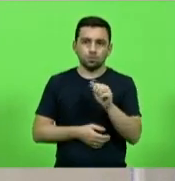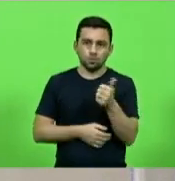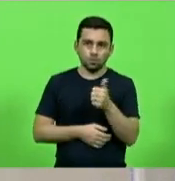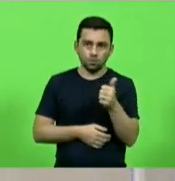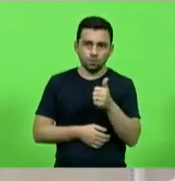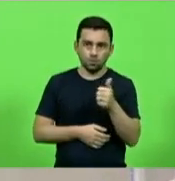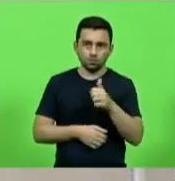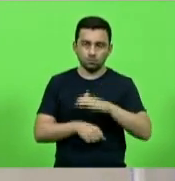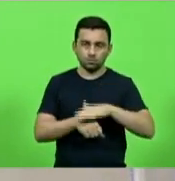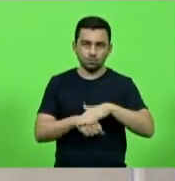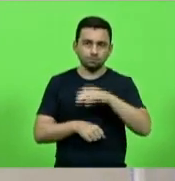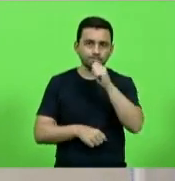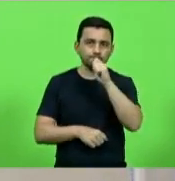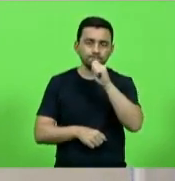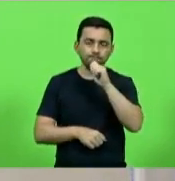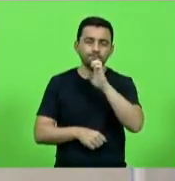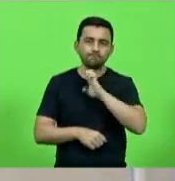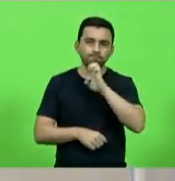deputado Felipe Estevam.